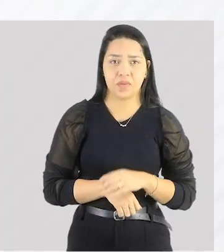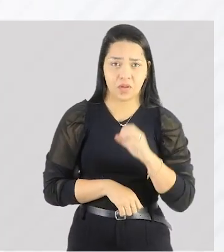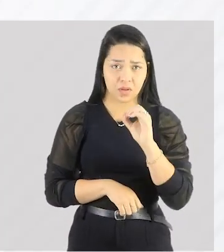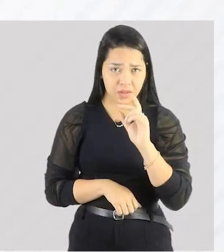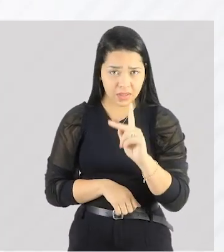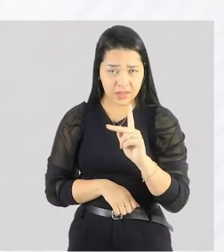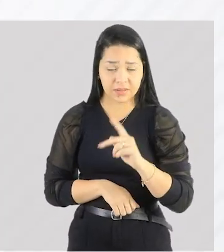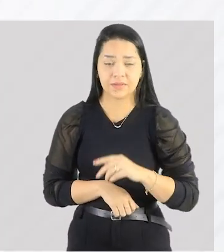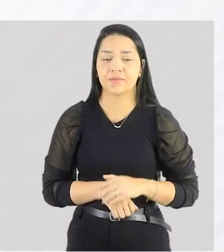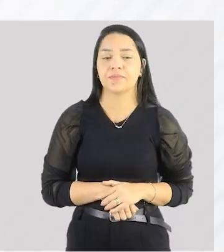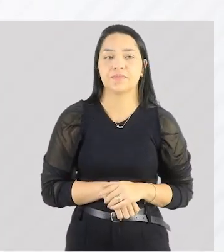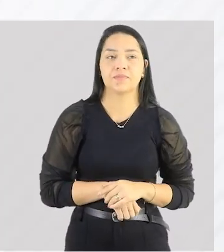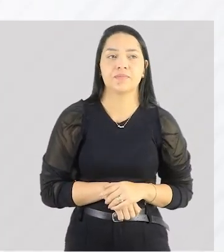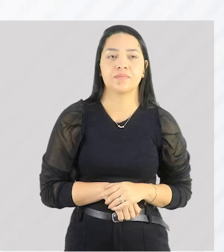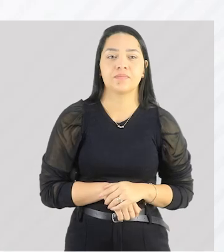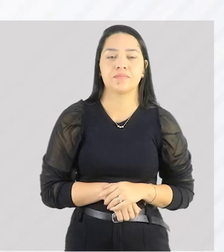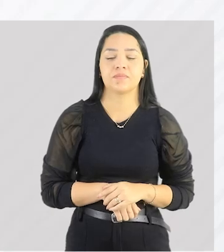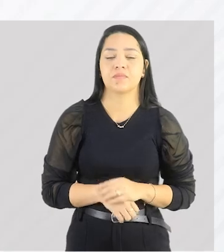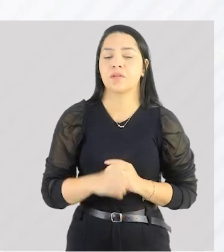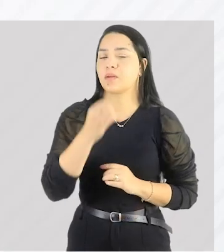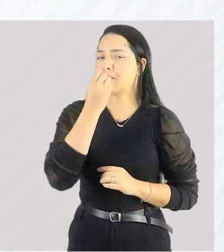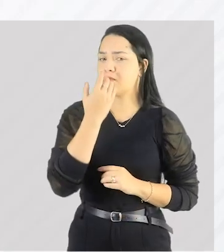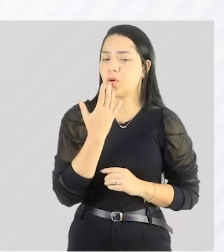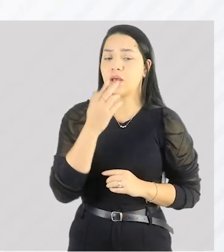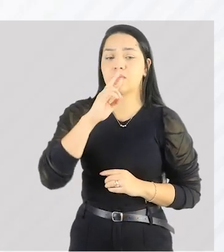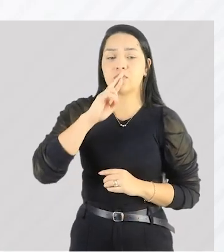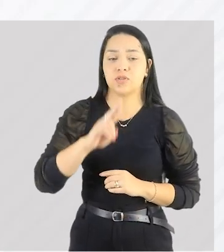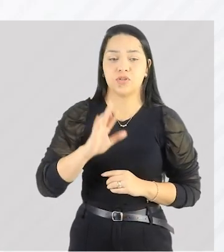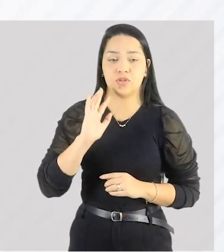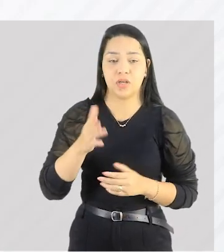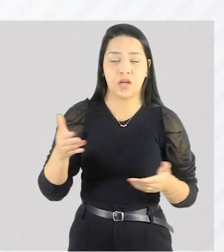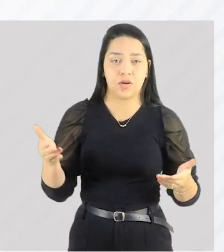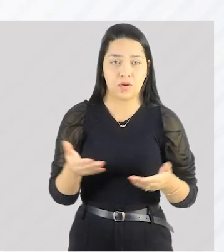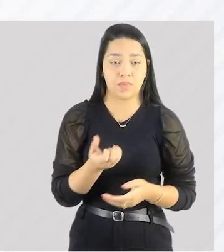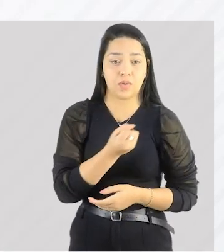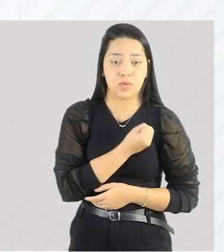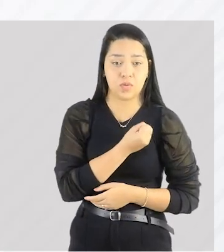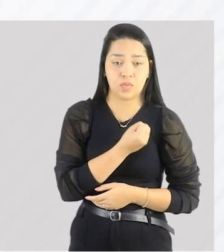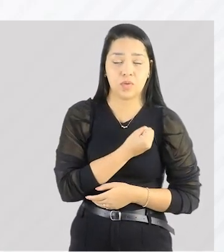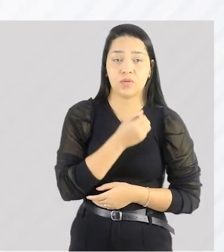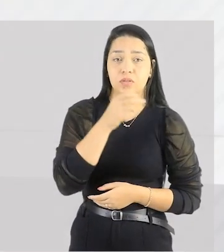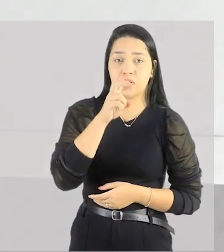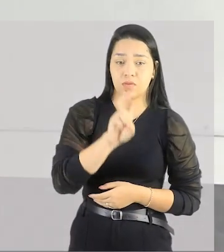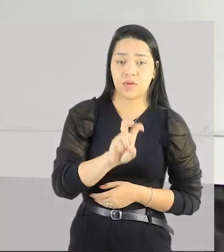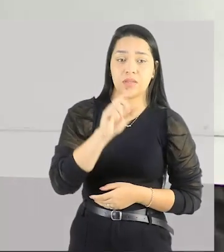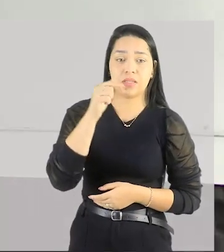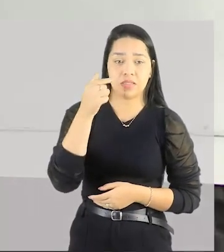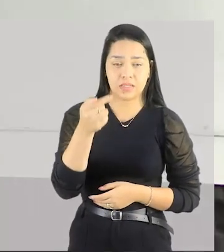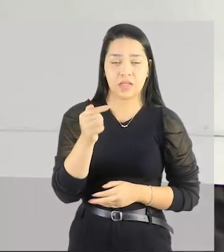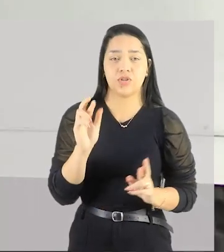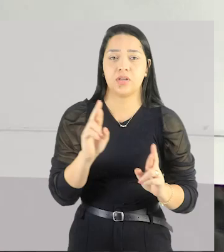Tranquilo? Muito bem. Questãozinha respondida, vamos para a próxima.